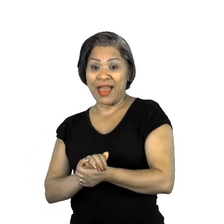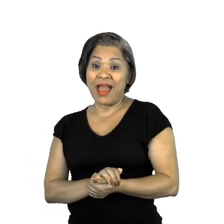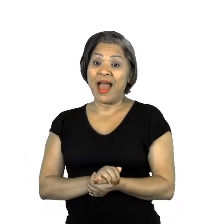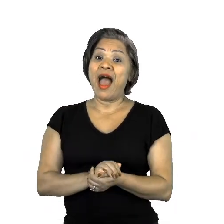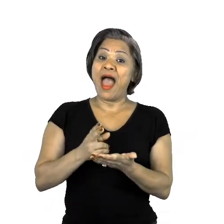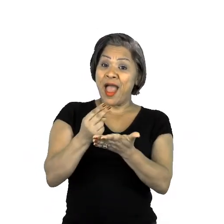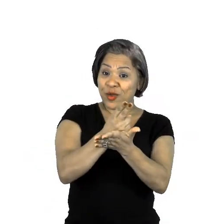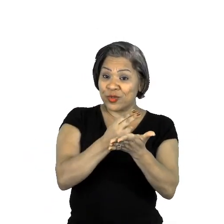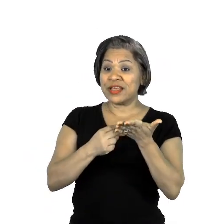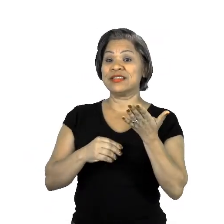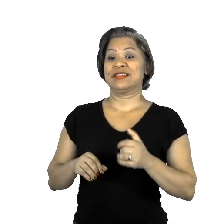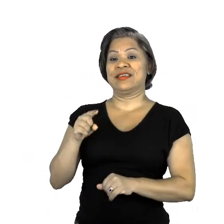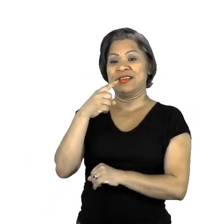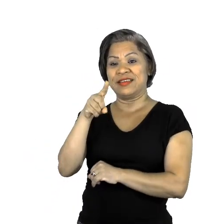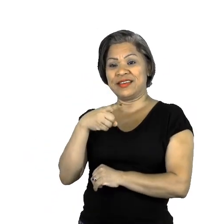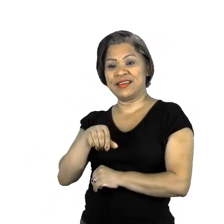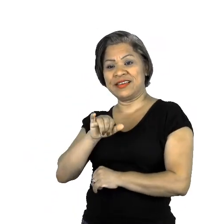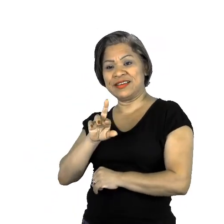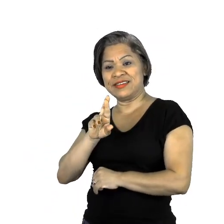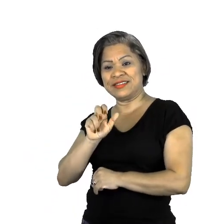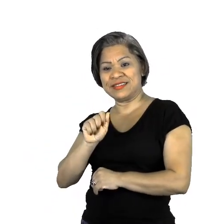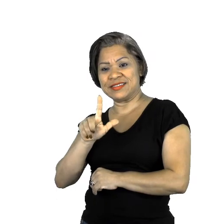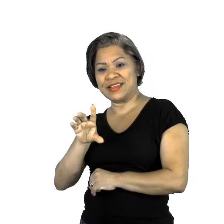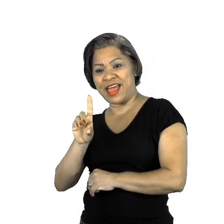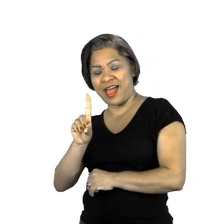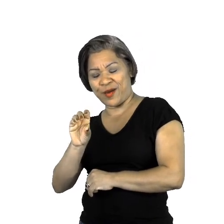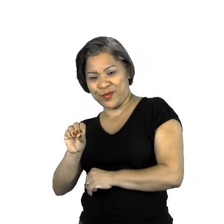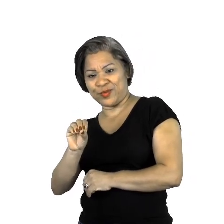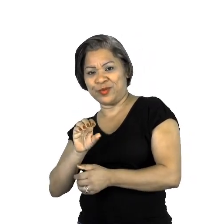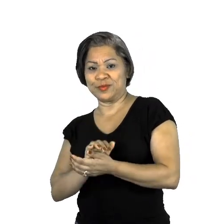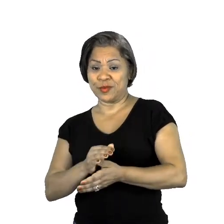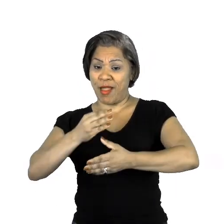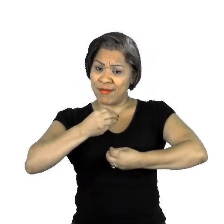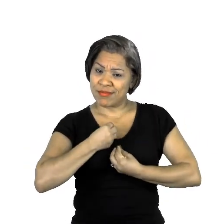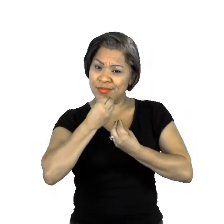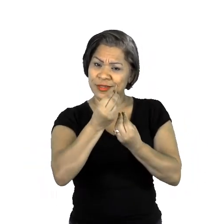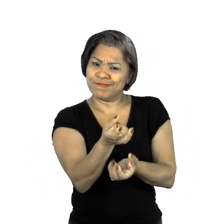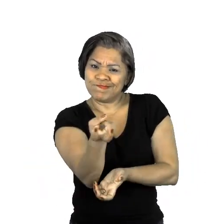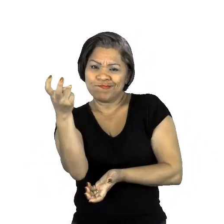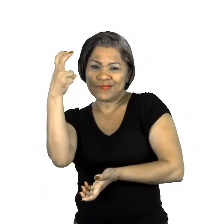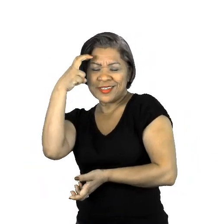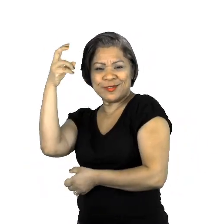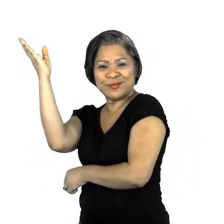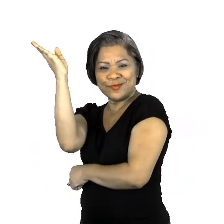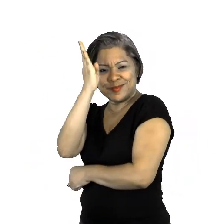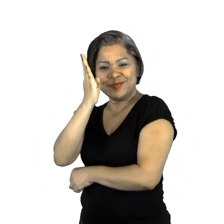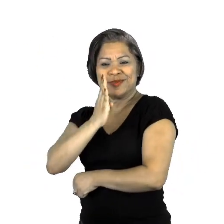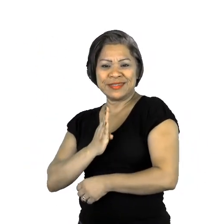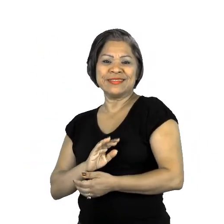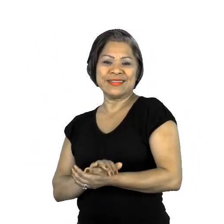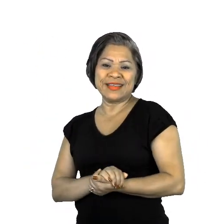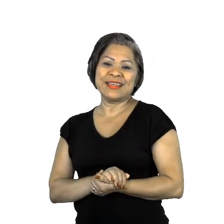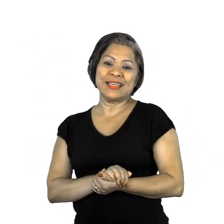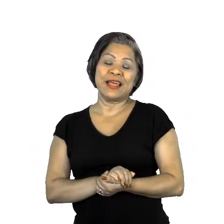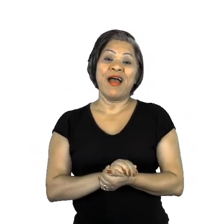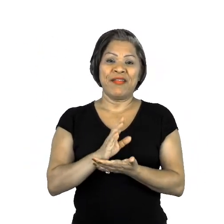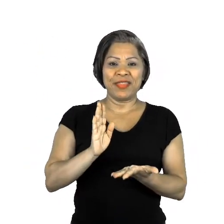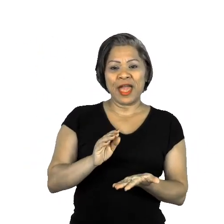Menino Maluquinho. E ele traz a cultura nacional. Olha aí, o pererê, que é